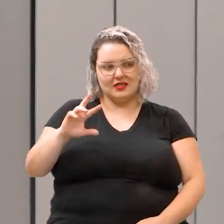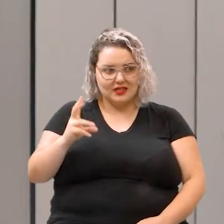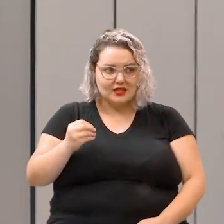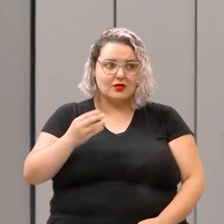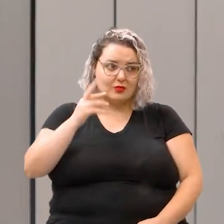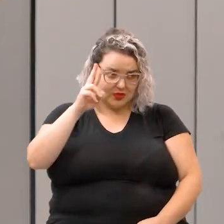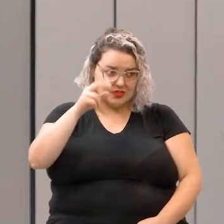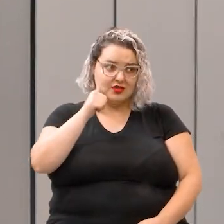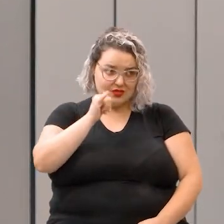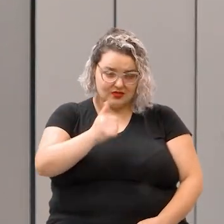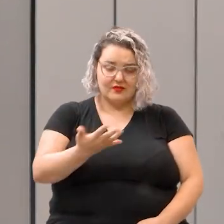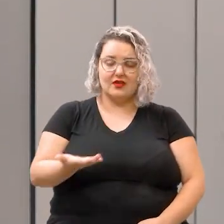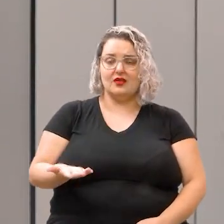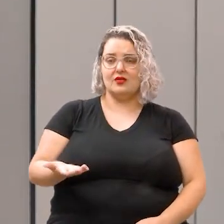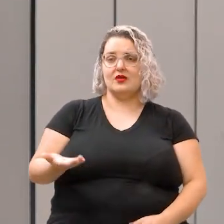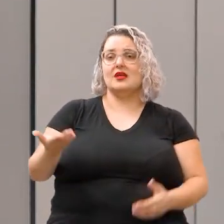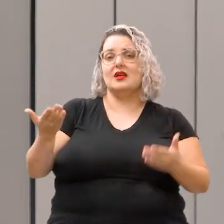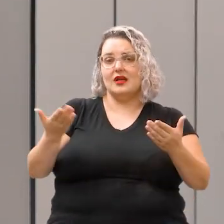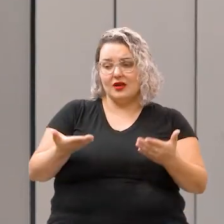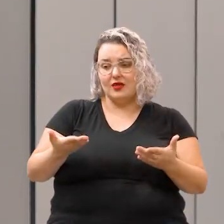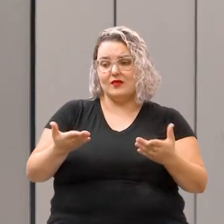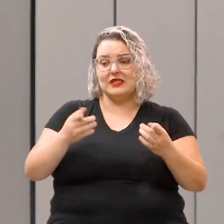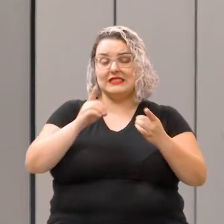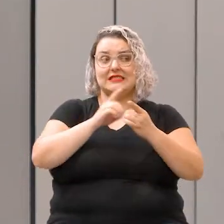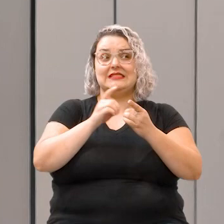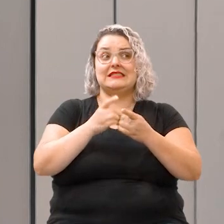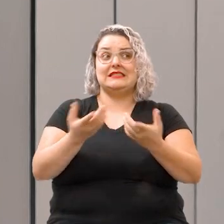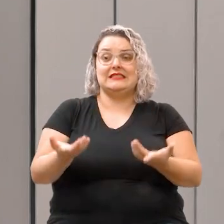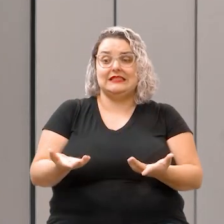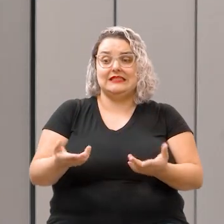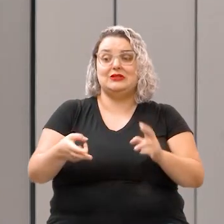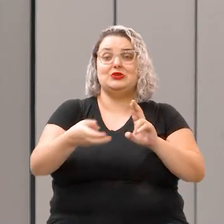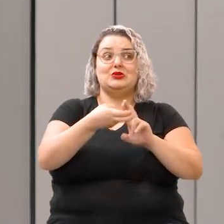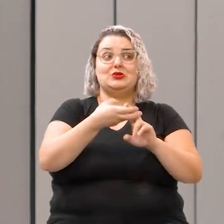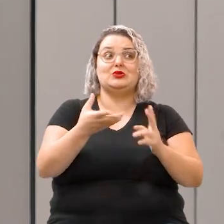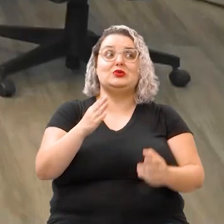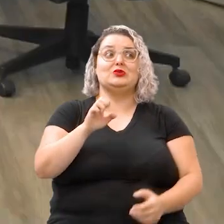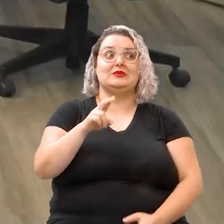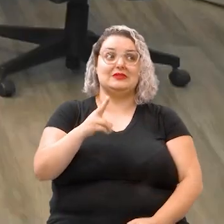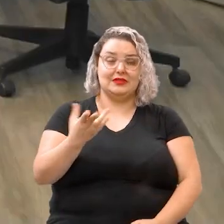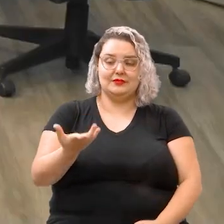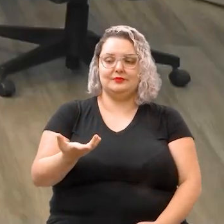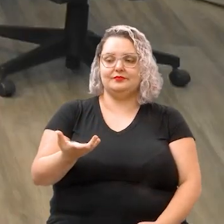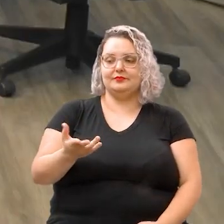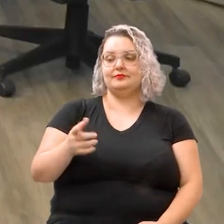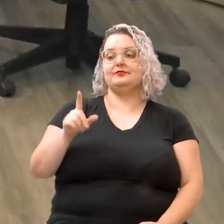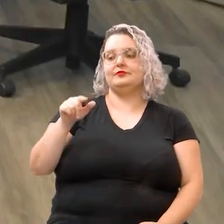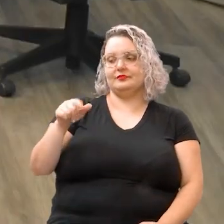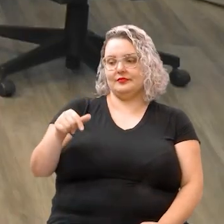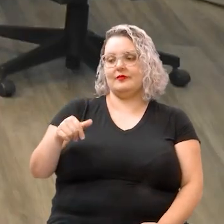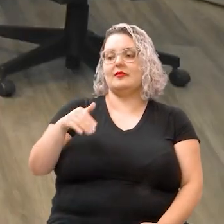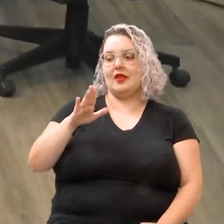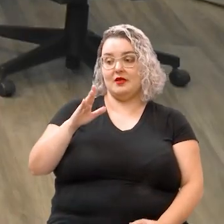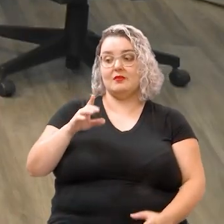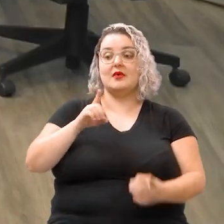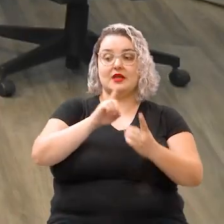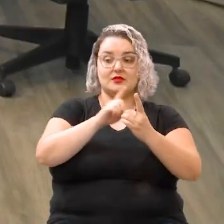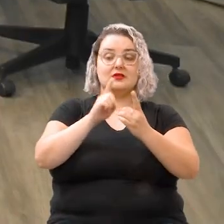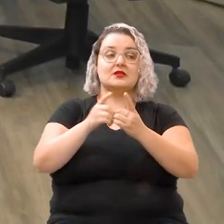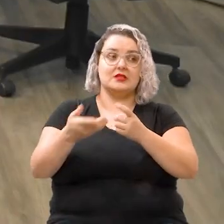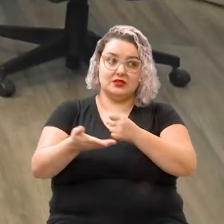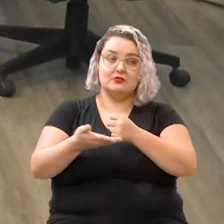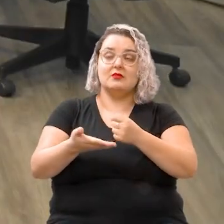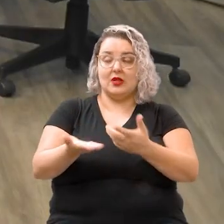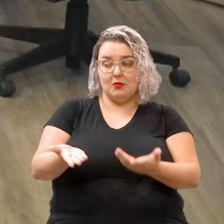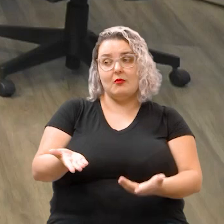disse, e aí agora o atendimento recai, por exemplo, lá no céu. Ele recai mais na atenção básica,